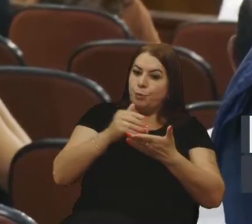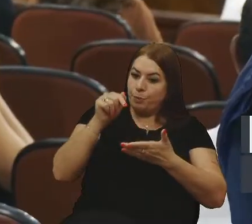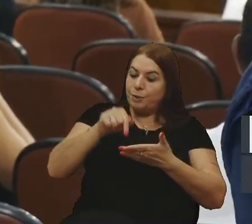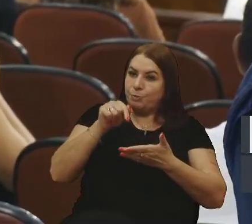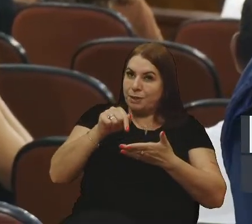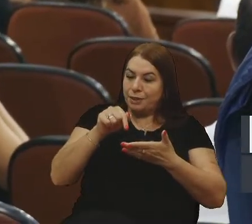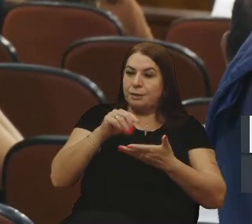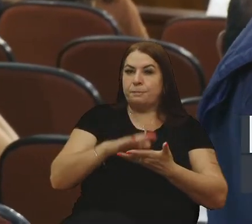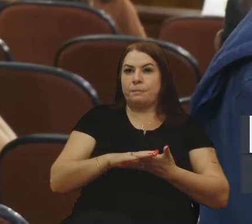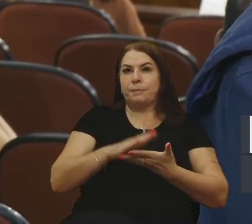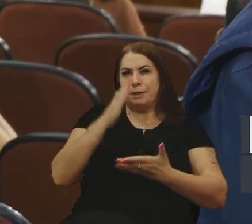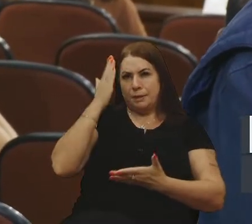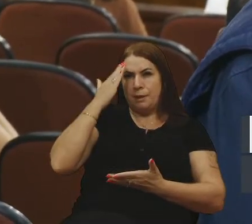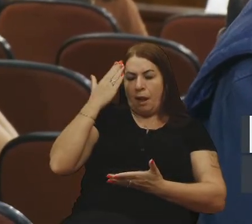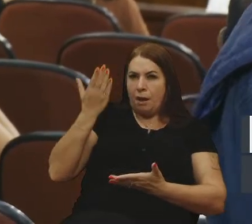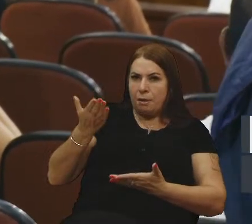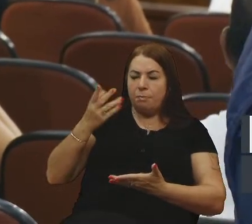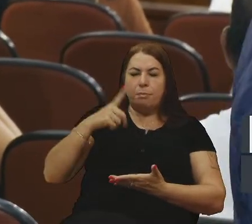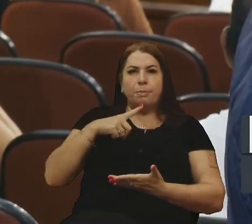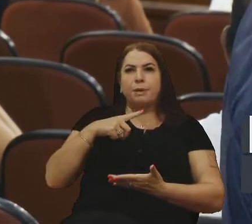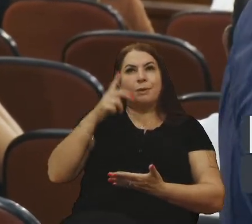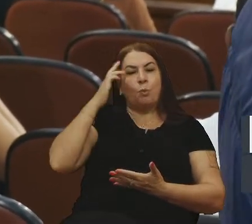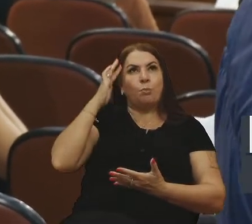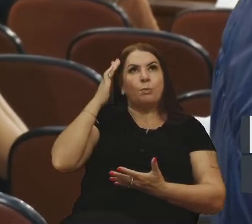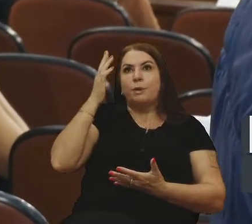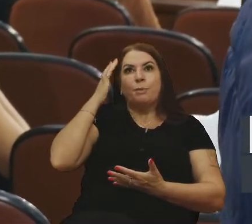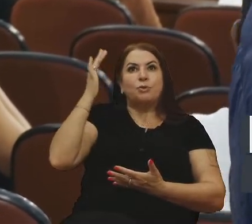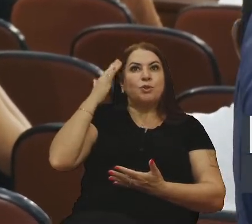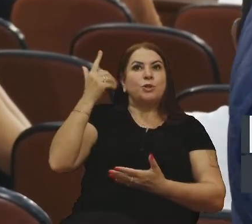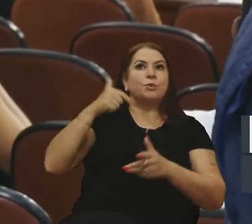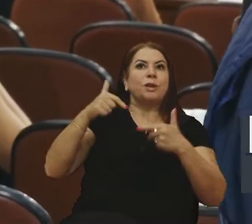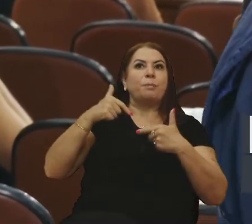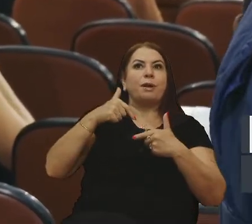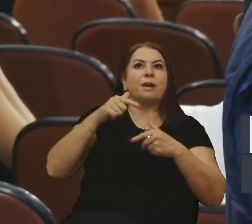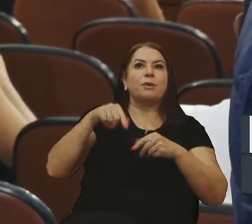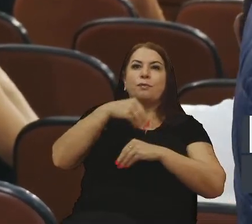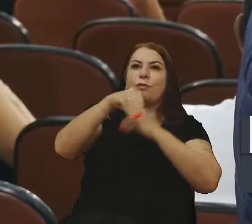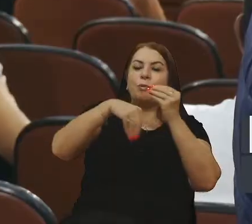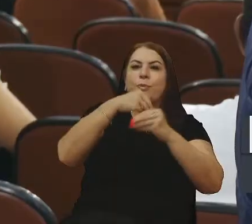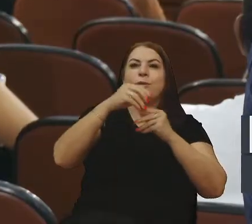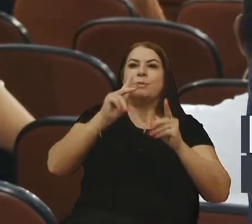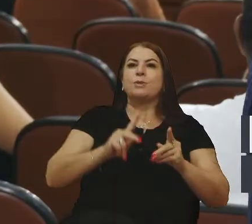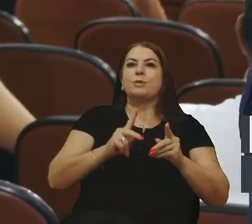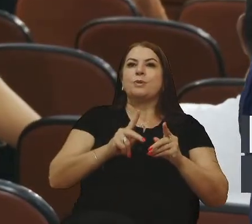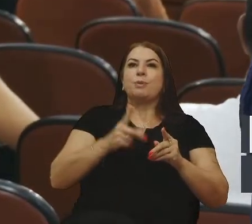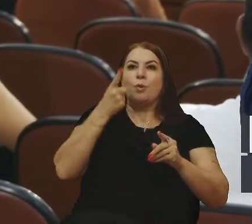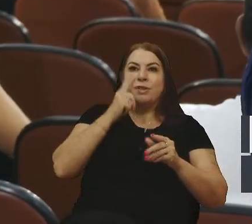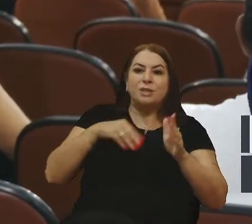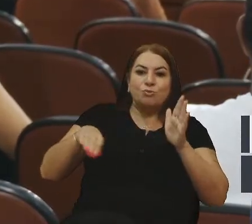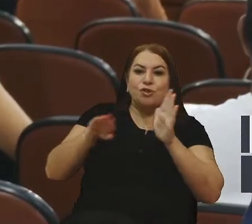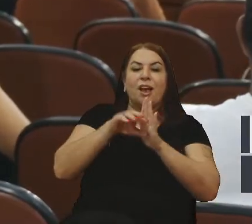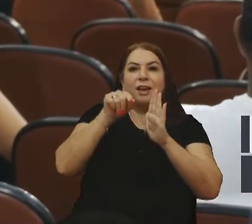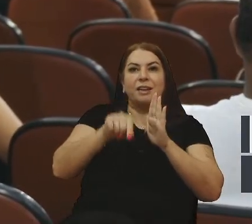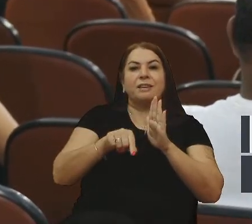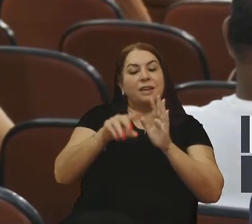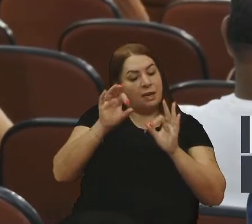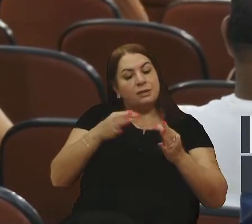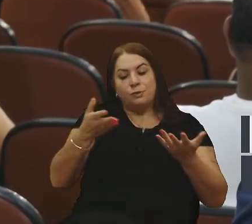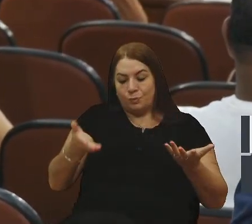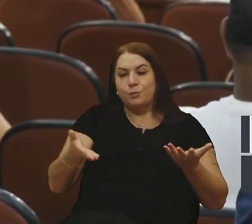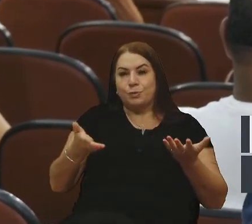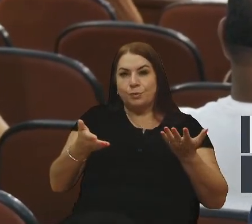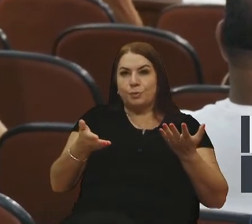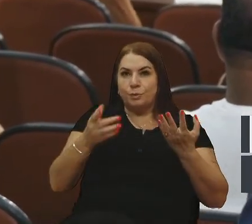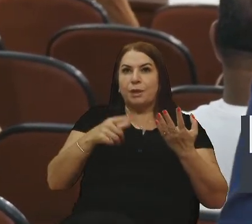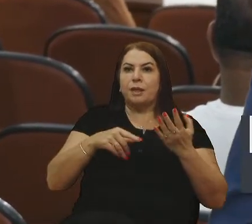aqui, sabe, Mauro, a gente não dimensiona que tem todo o trabalho, todo o envolvimento de muitas pessoas para que nós consigamos chegar. E é exatamente isso. É